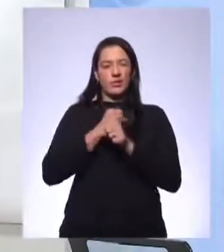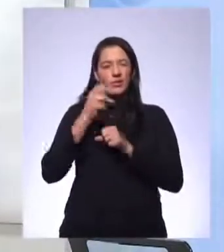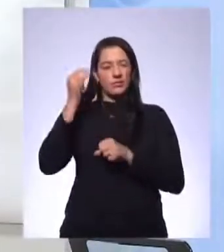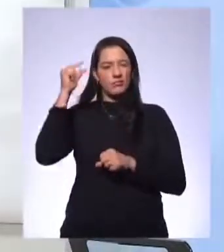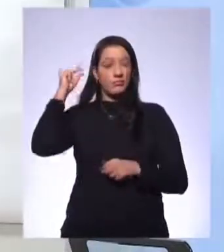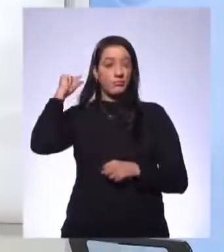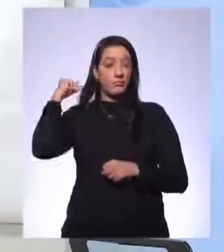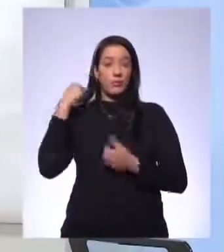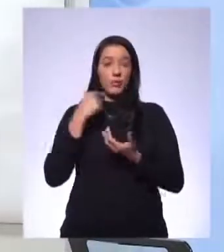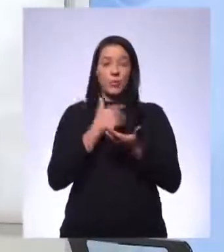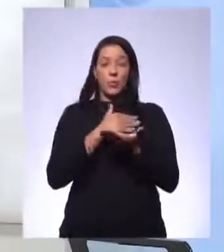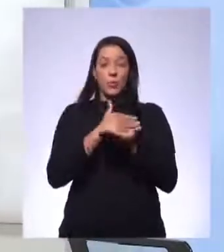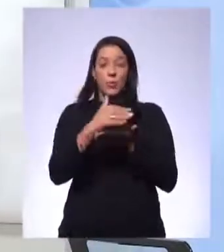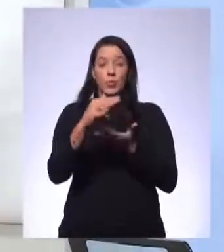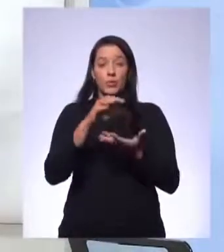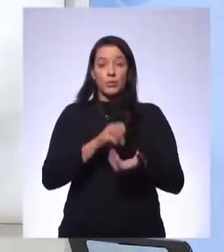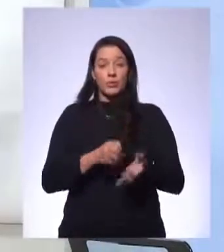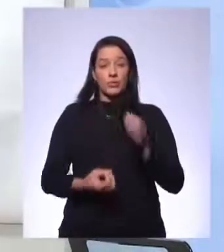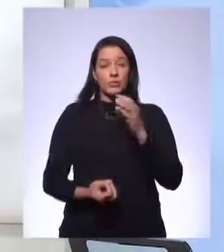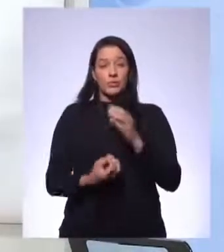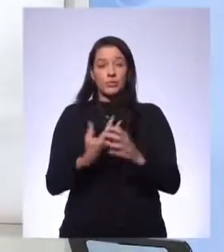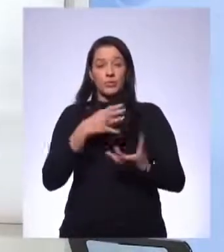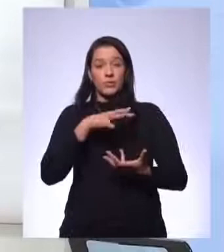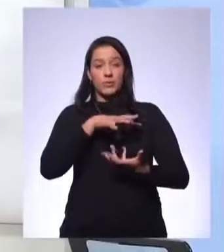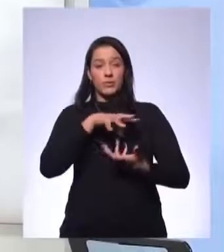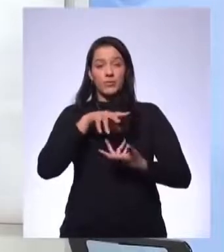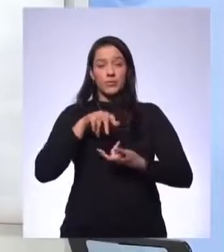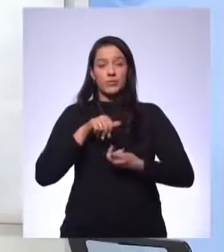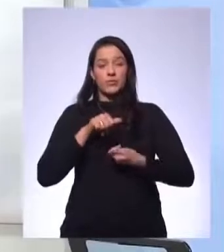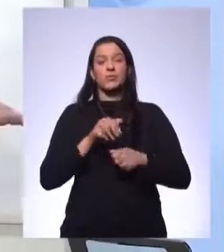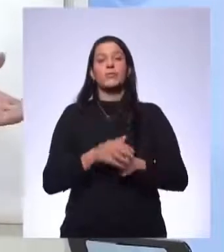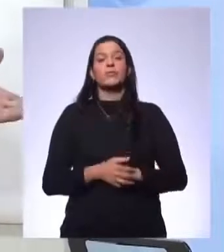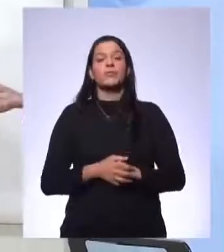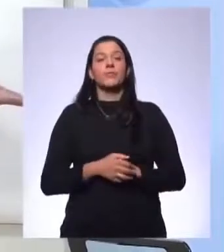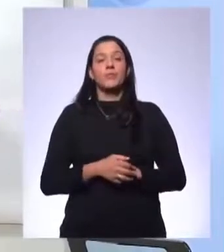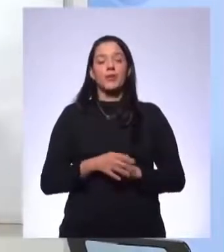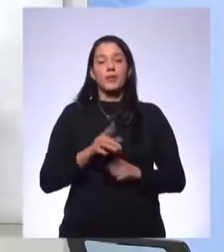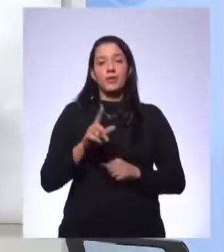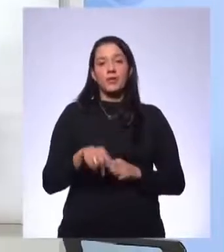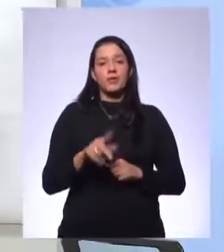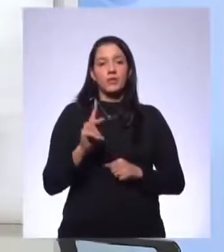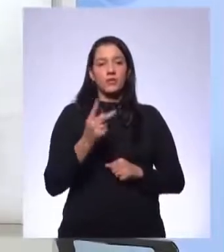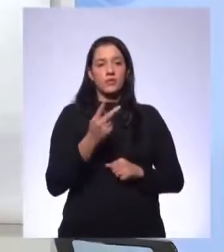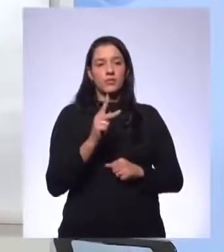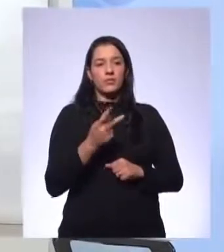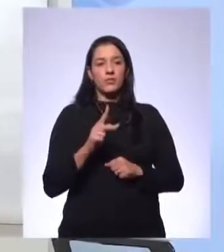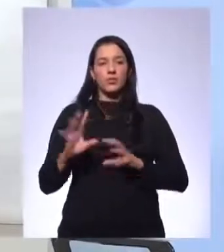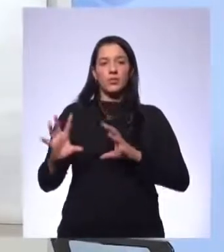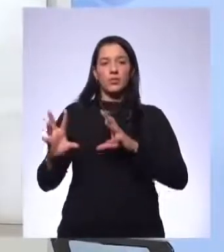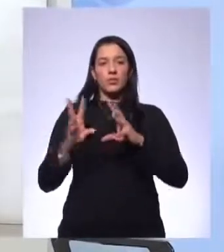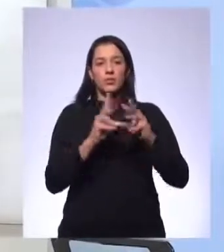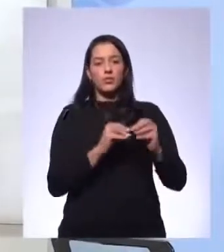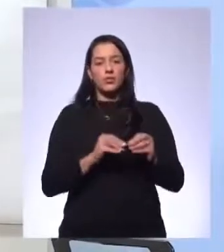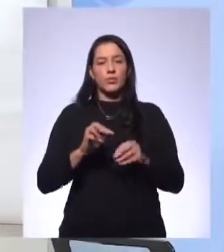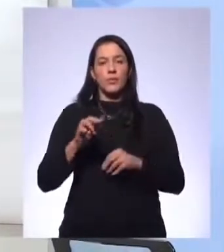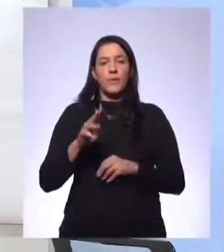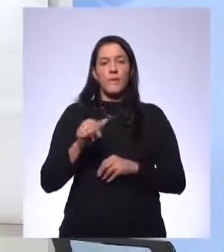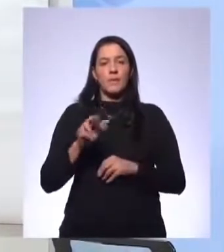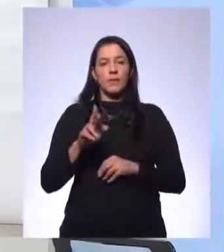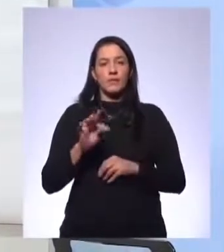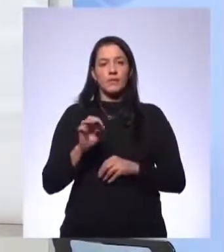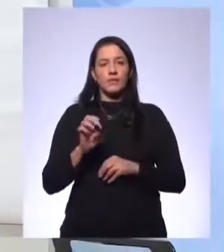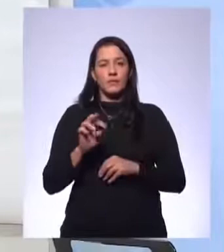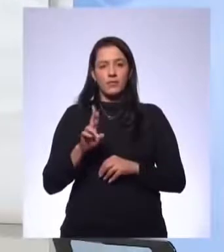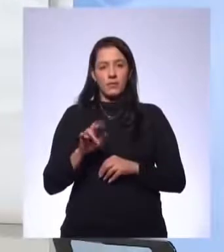Foi ali logo no comecinho da formação do planeta. Já o hidrogênio, quase da formação de toda a matéria do universo, tanto que ele está presente até